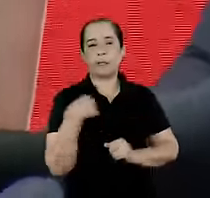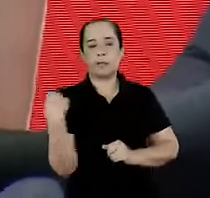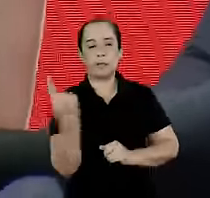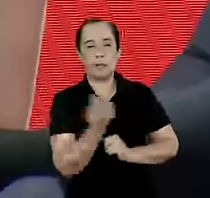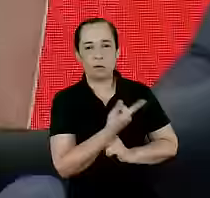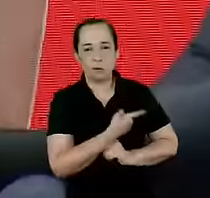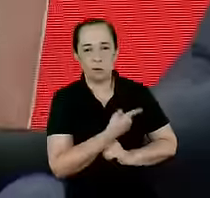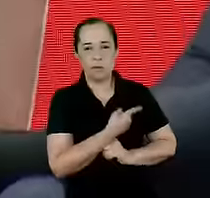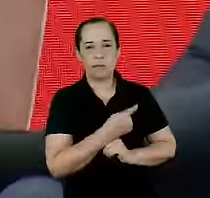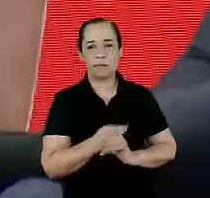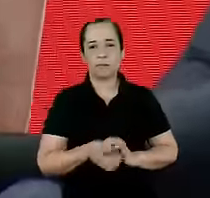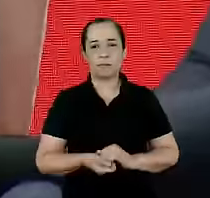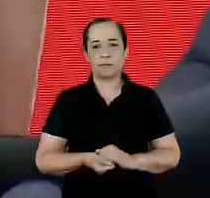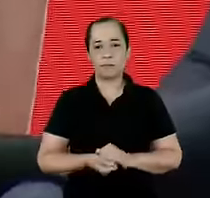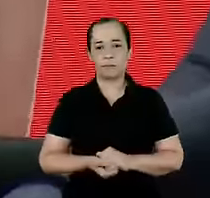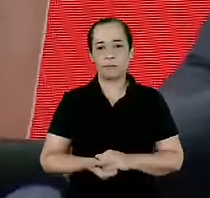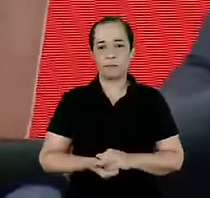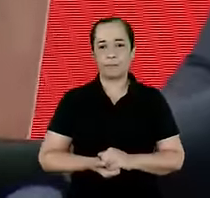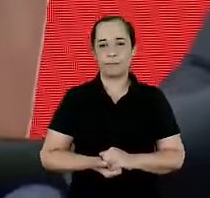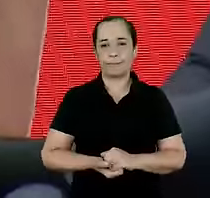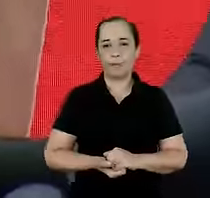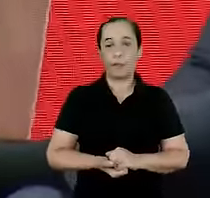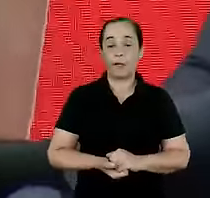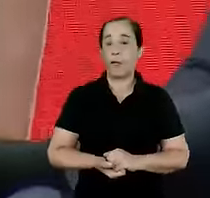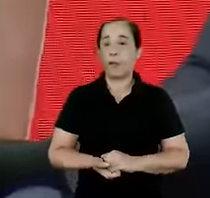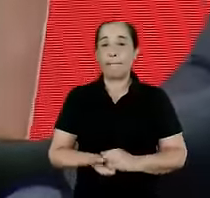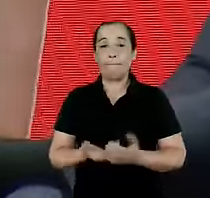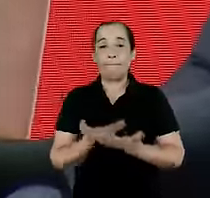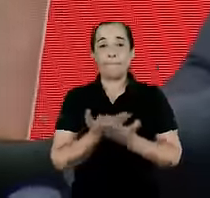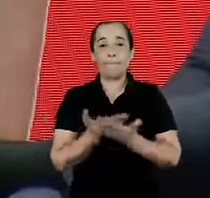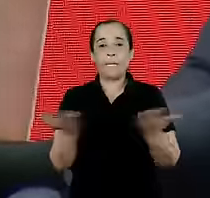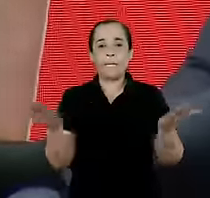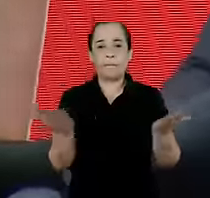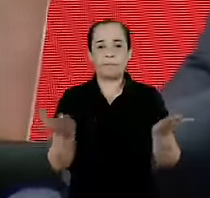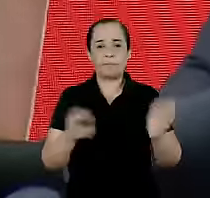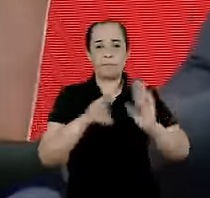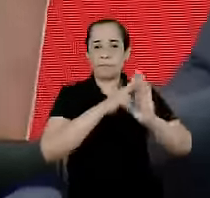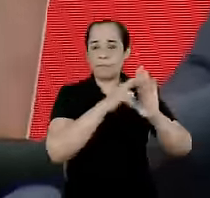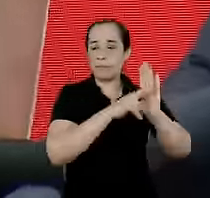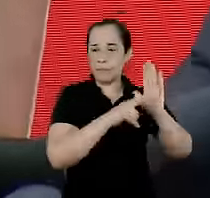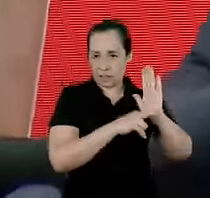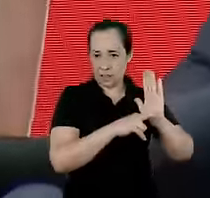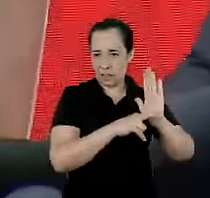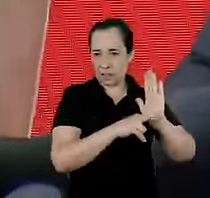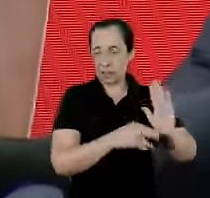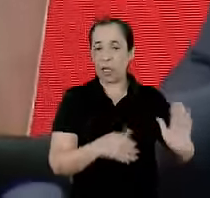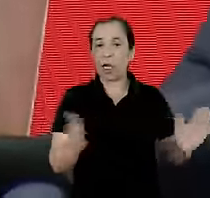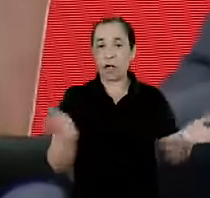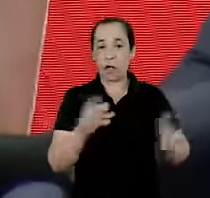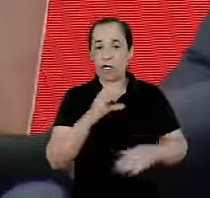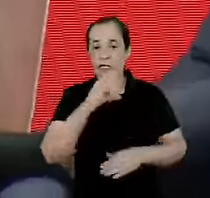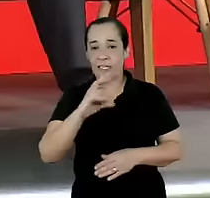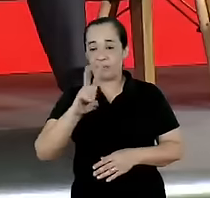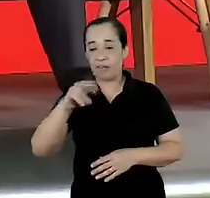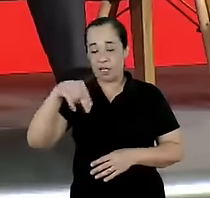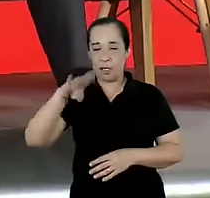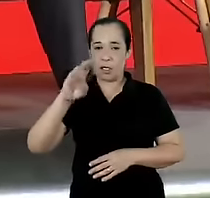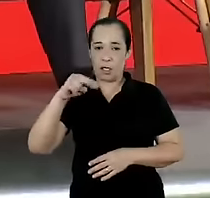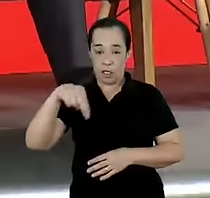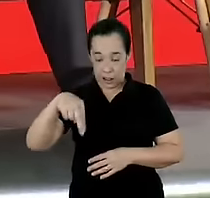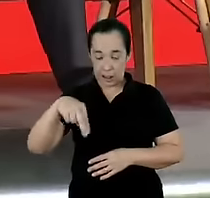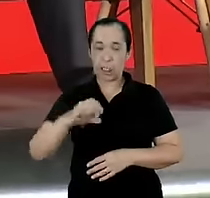eh eh desperdiçar toda essa evolução regulatória que a cvm tem feito com um um com regras